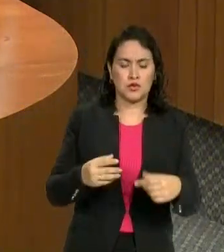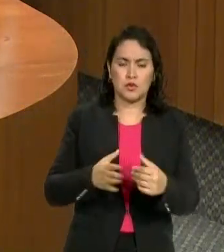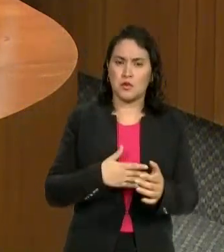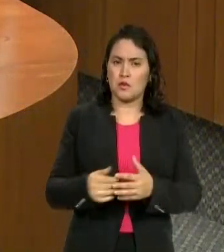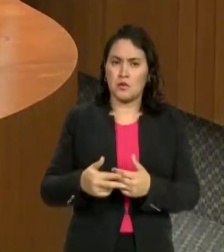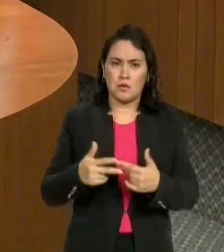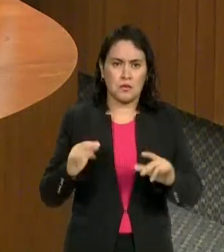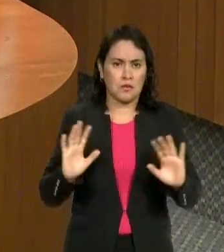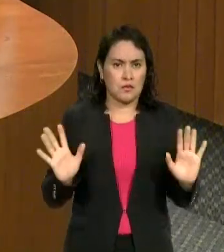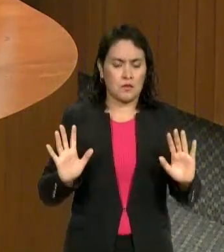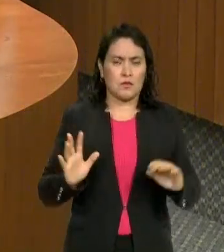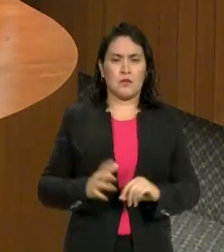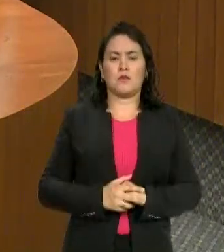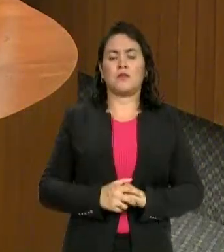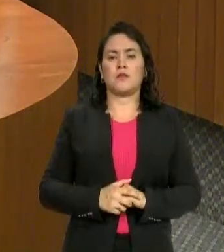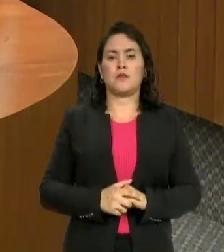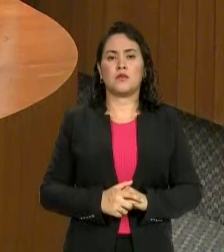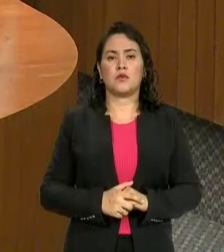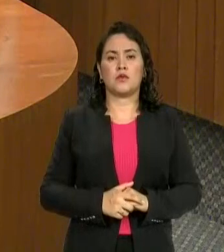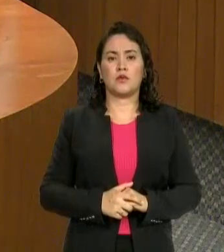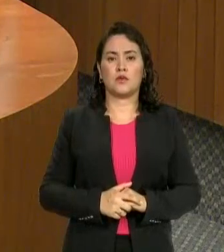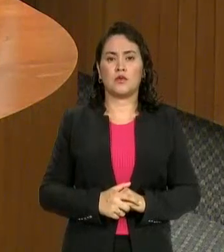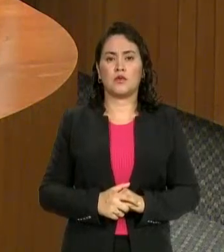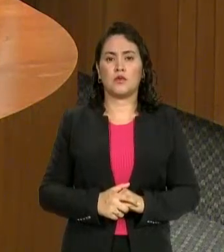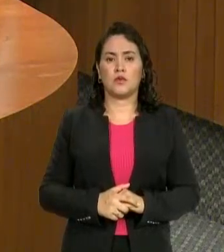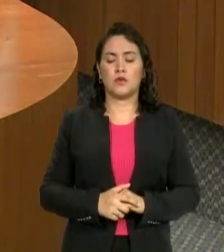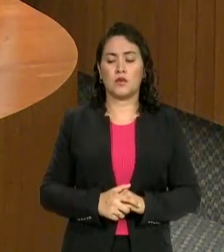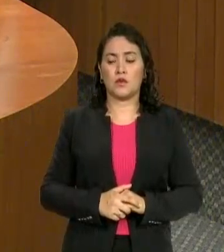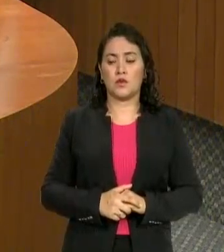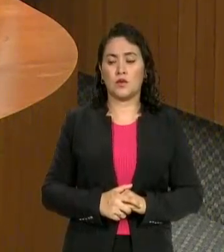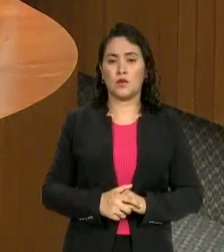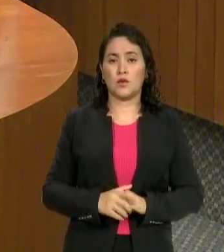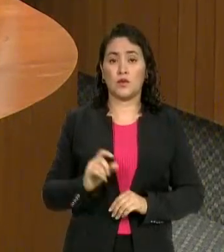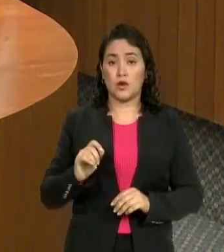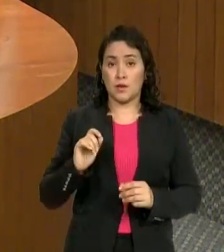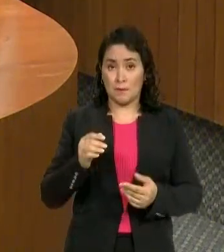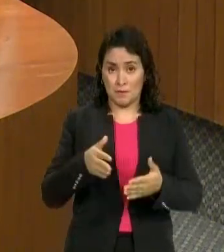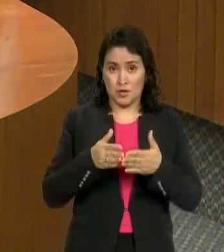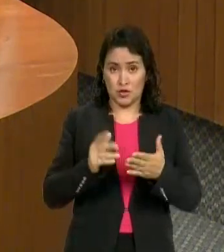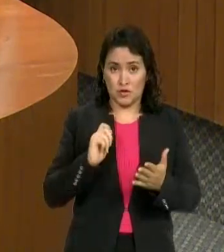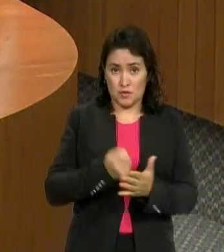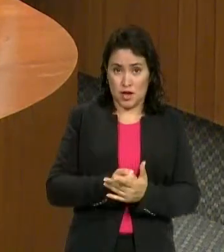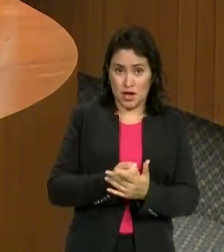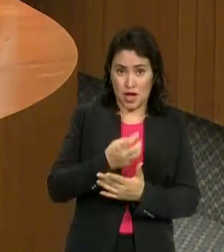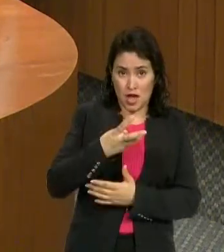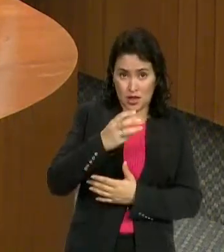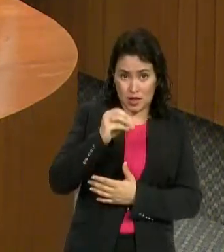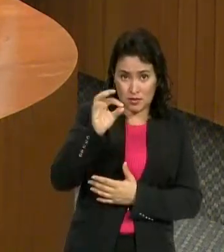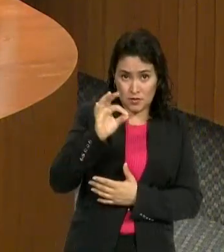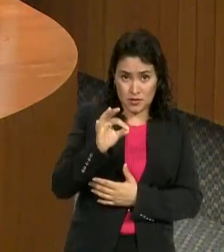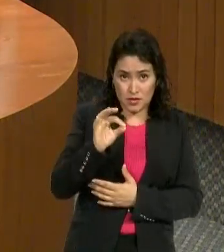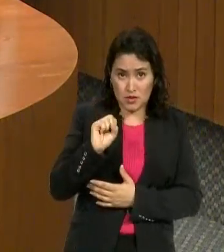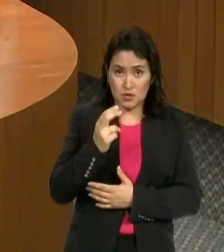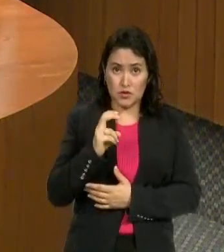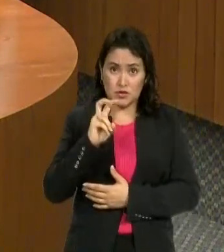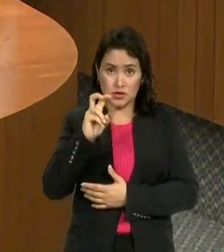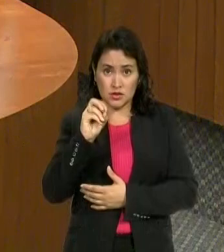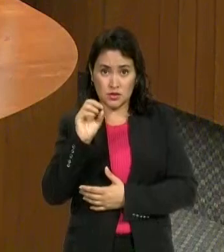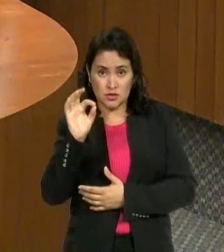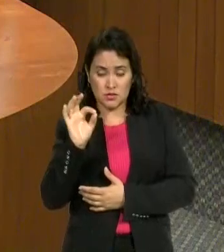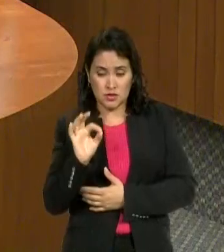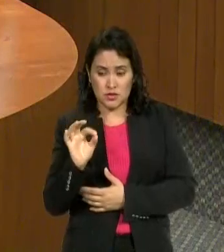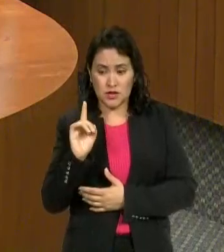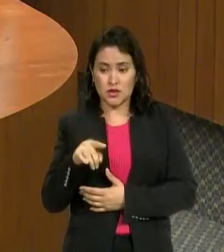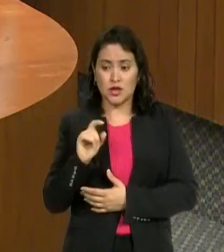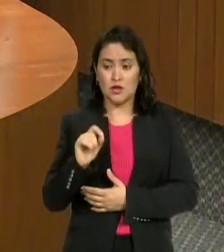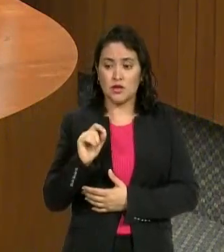só, o nome desse negócio que eles estão botando, desses 30% e 50%, é taxa